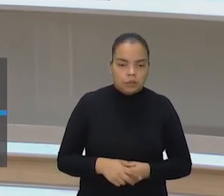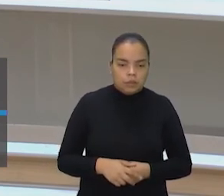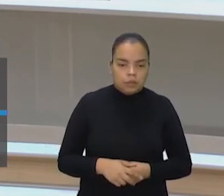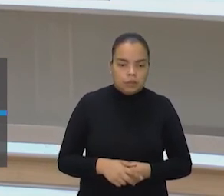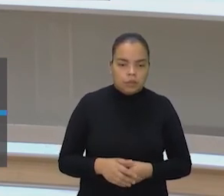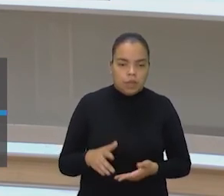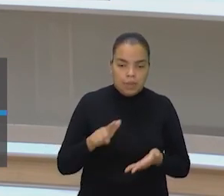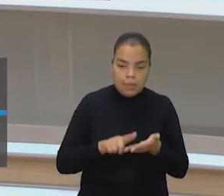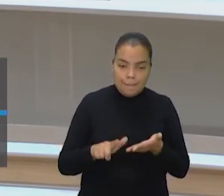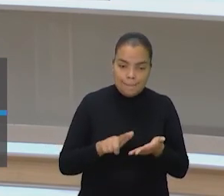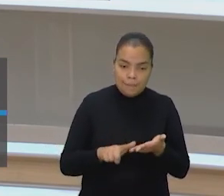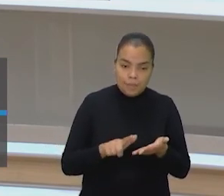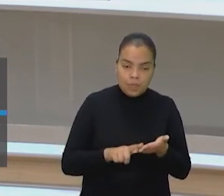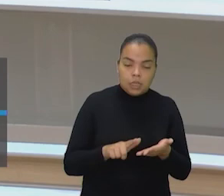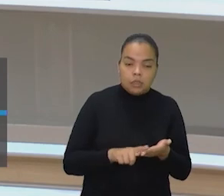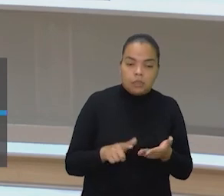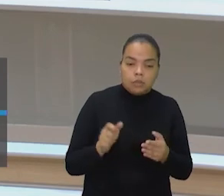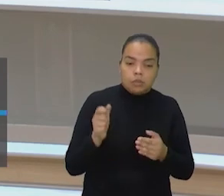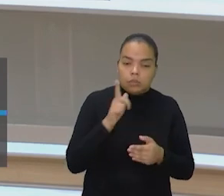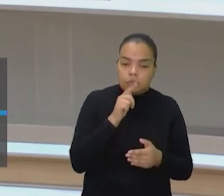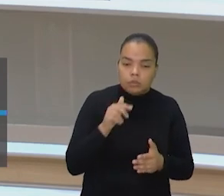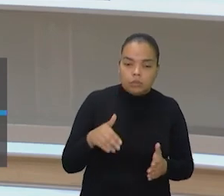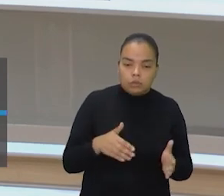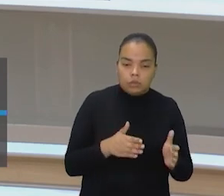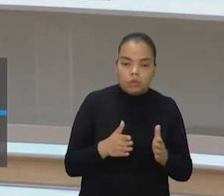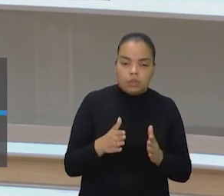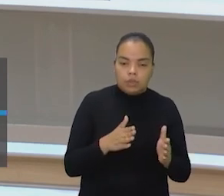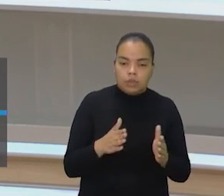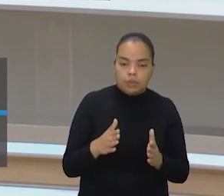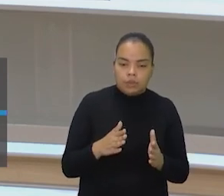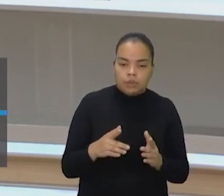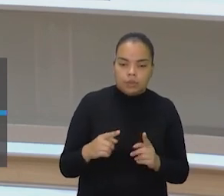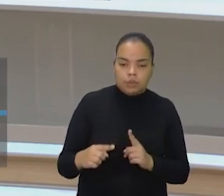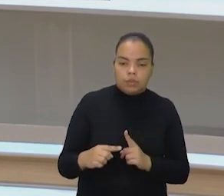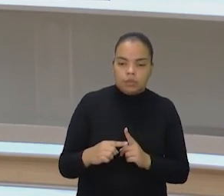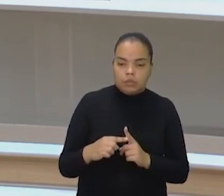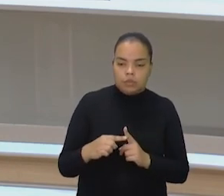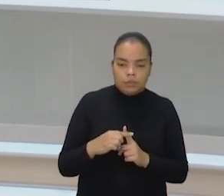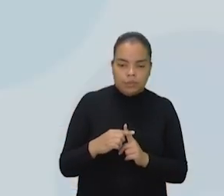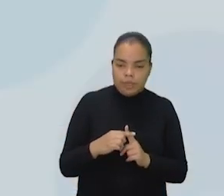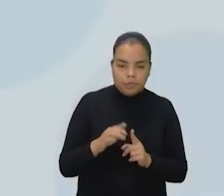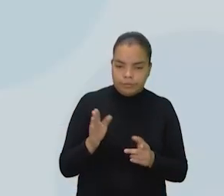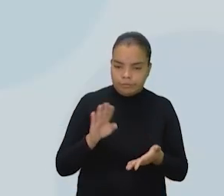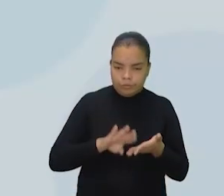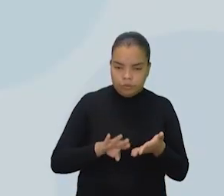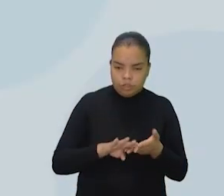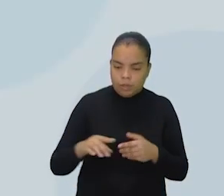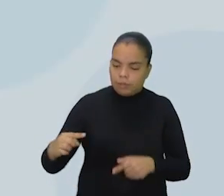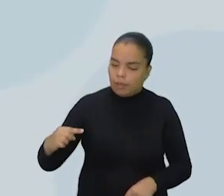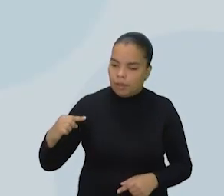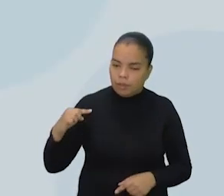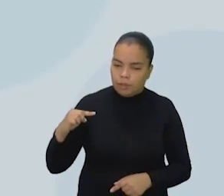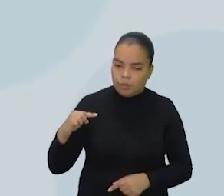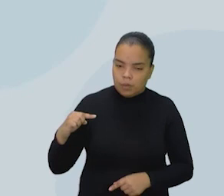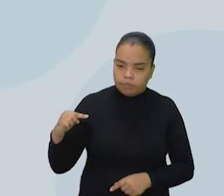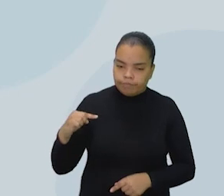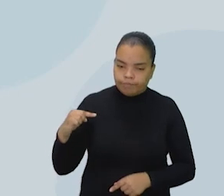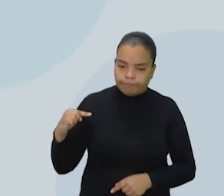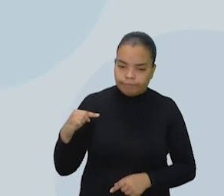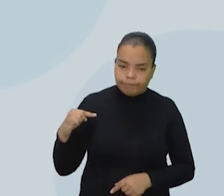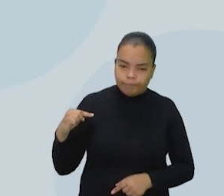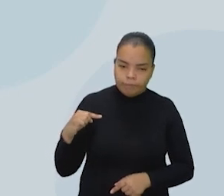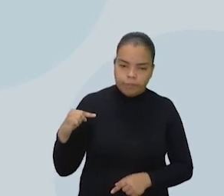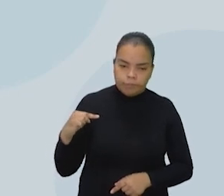despoluimento do rio, né, despoluição do rio, aqui diminuía 20%, então ficaria 1 menos 0,2, tá certo? Então, quando é desconto,